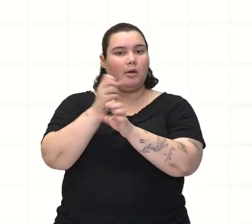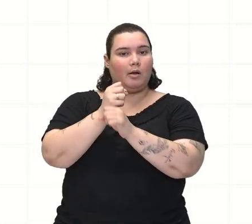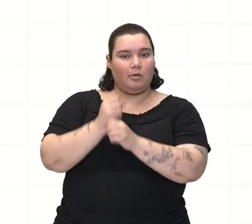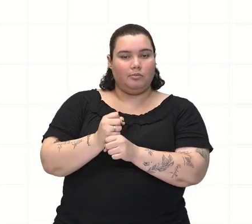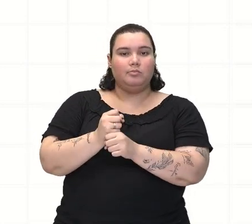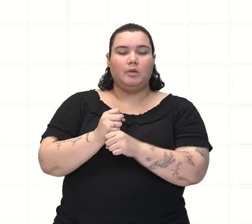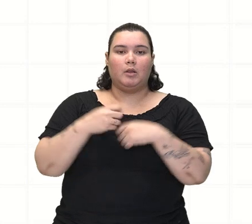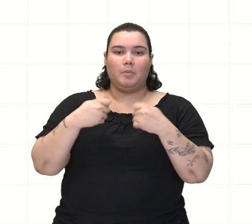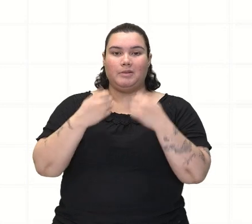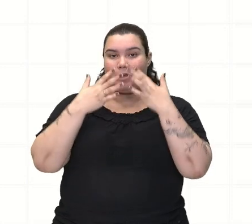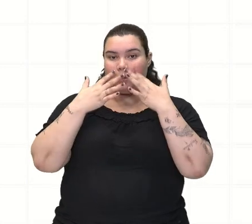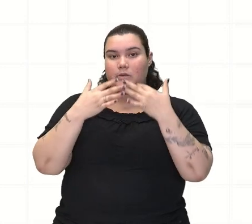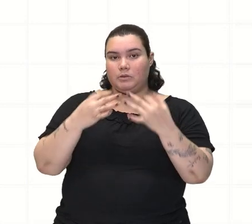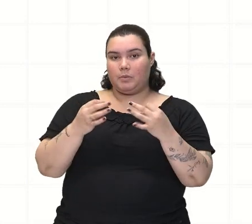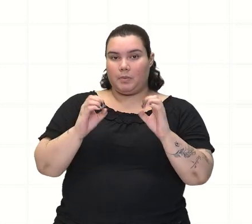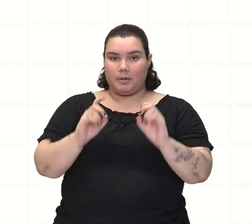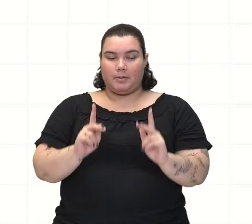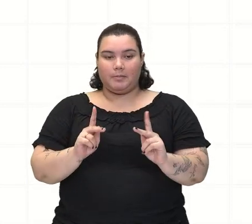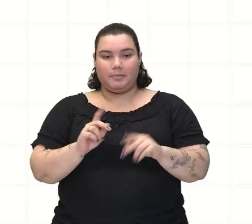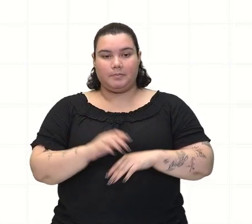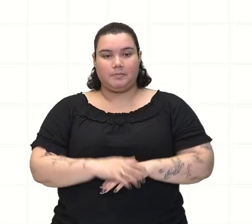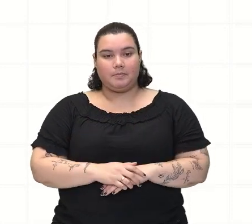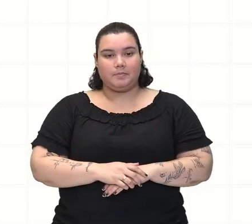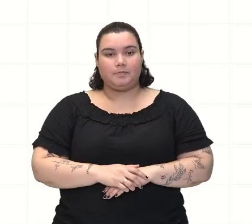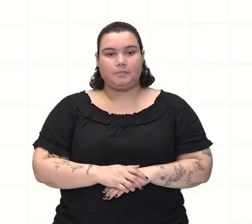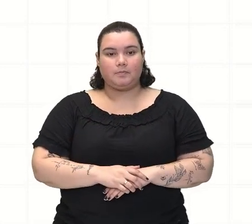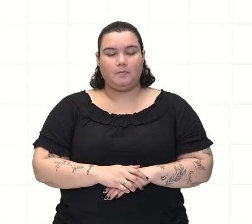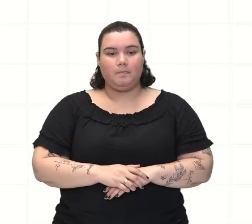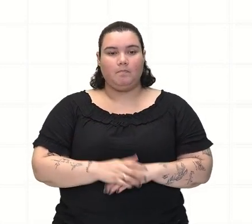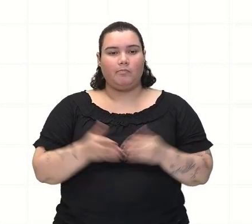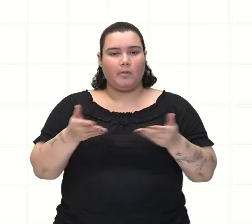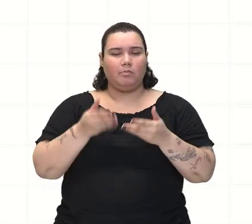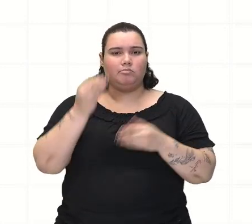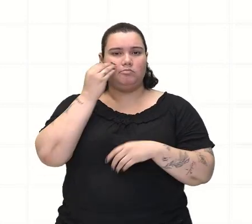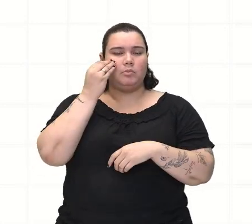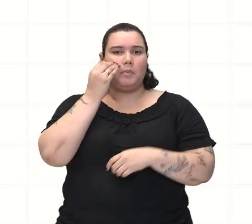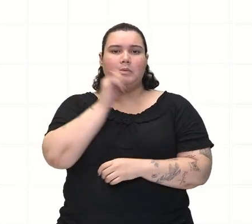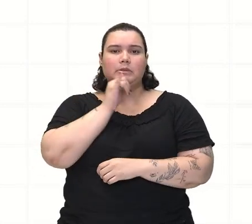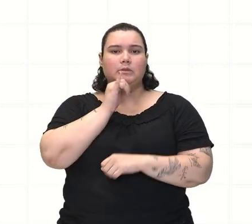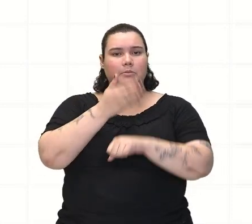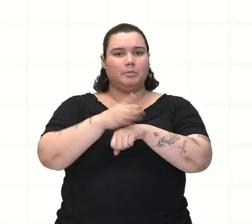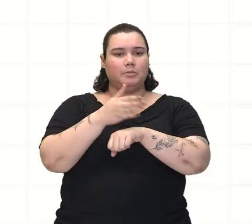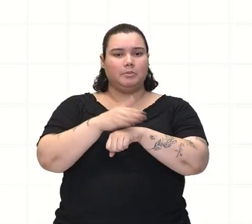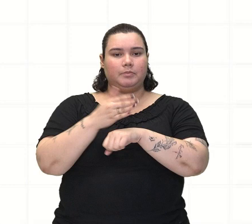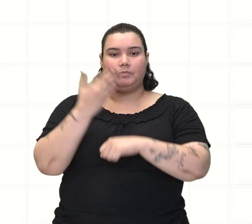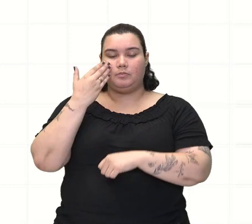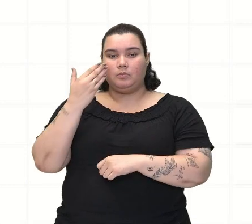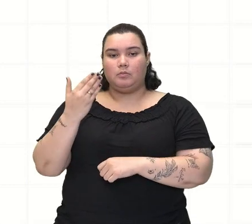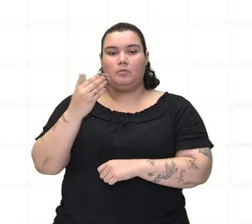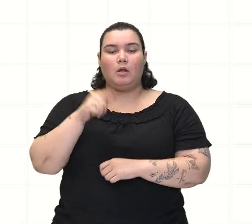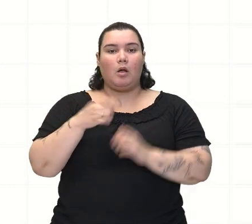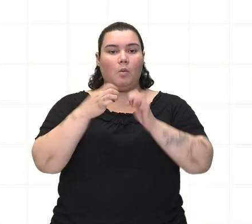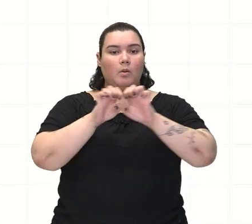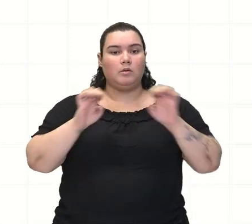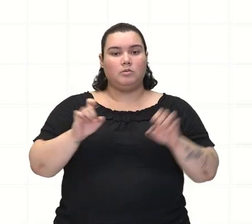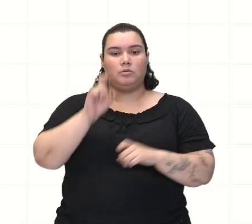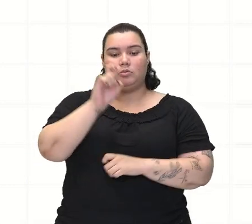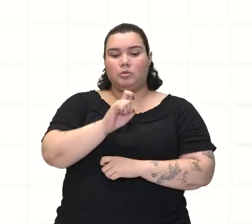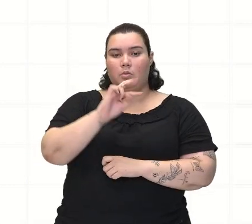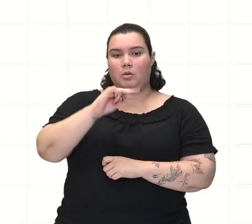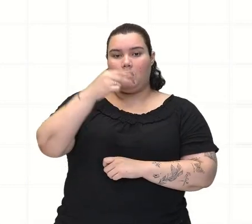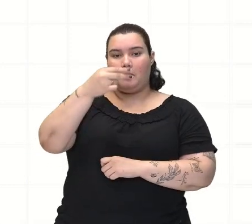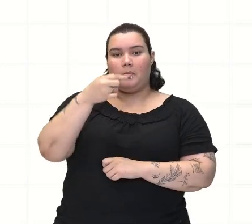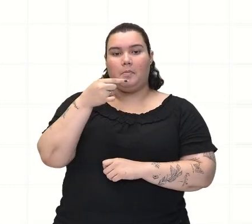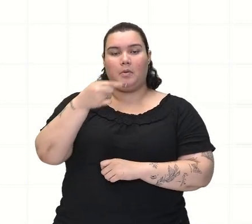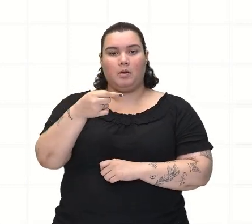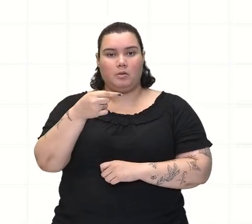se o número é par, beleza? Então, vem comigo. Resolva a equação x ao quadrado